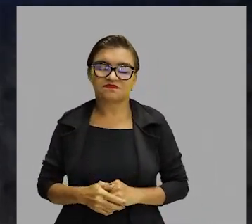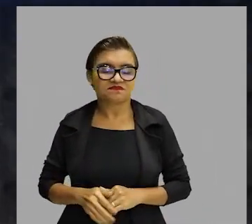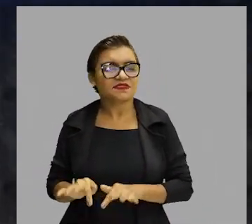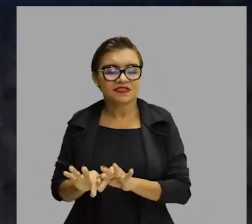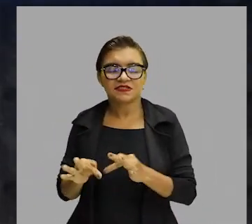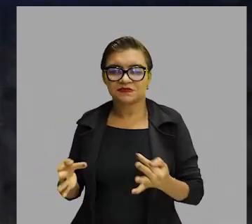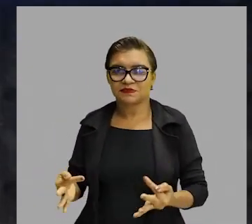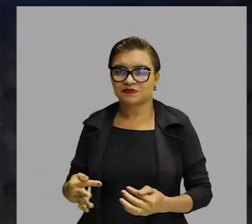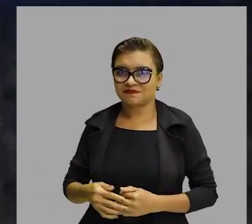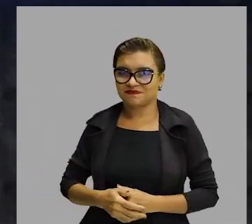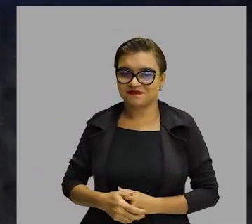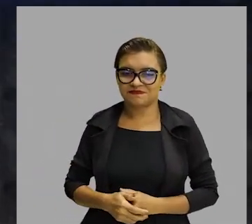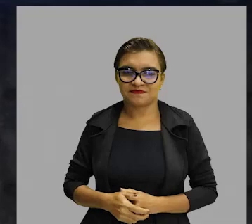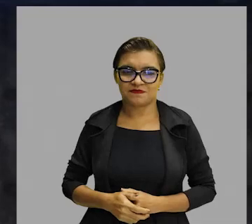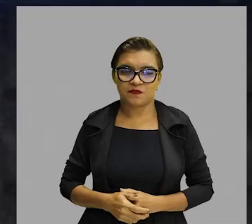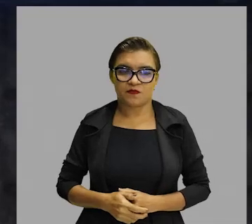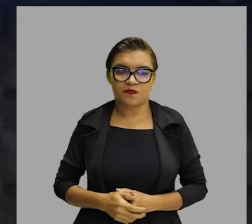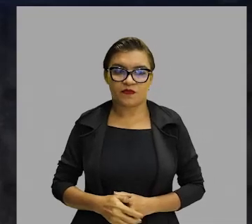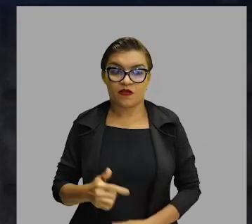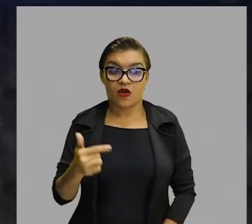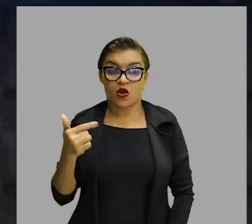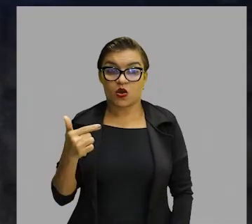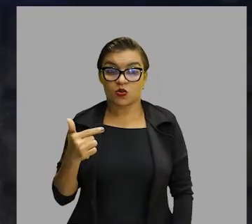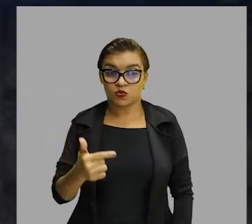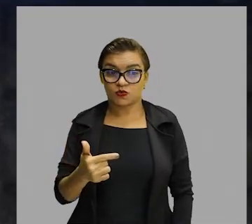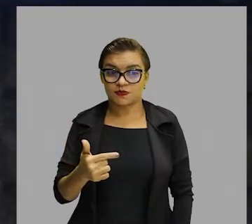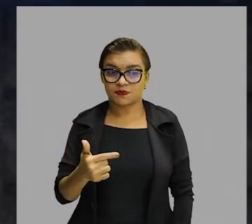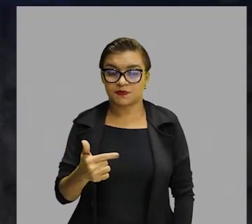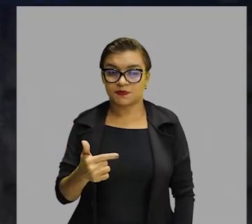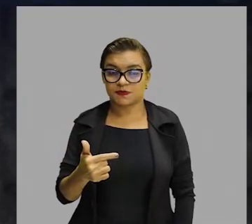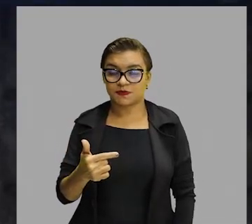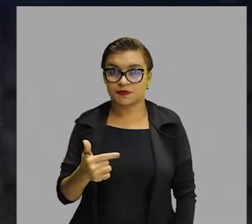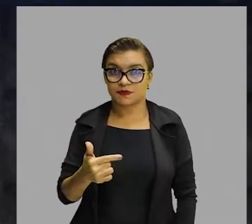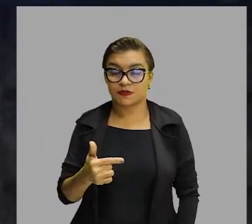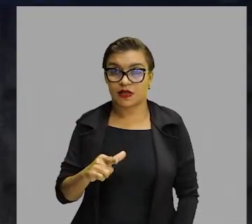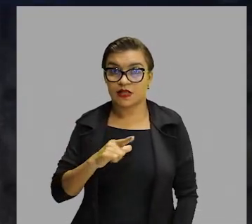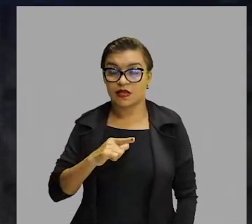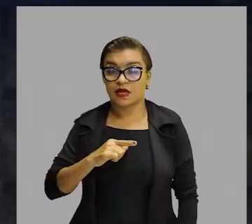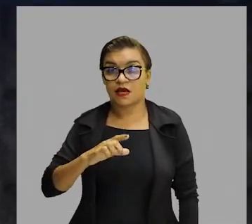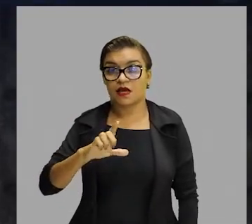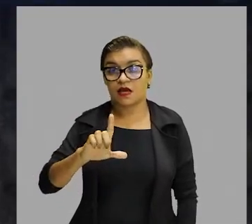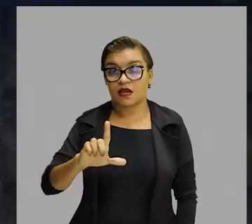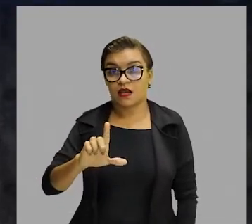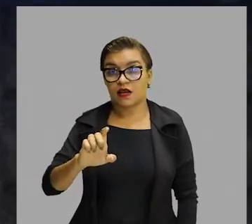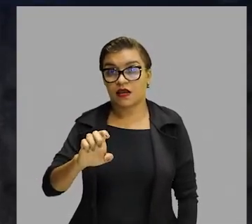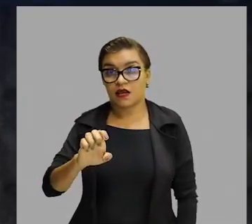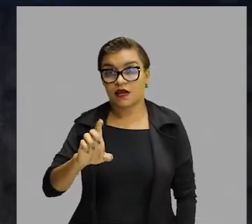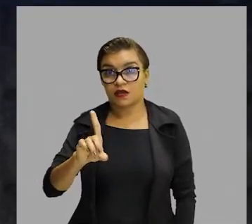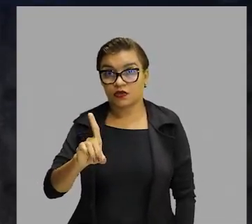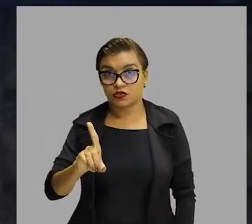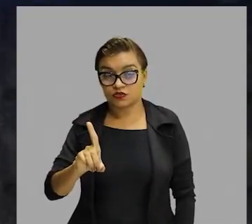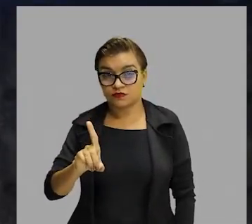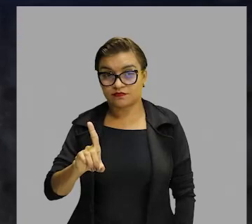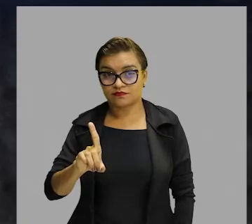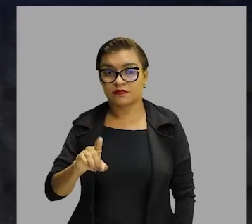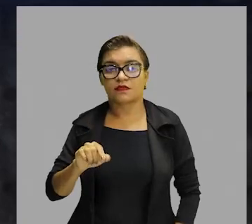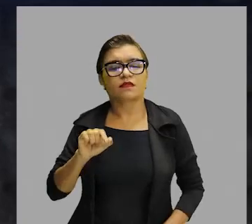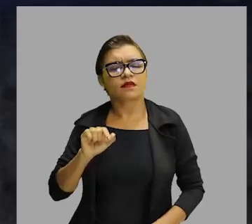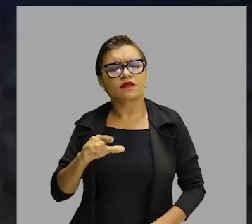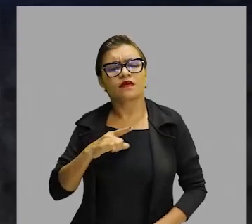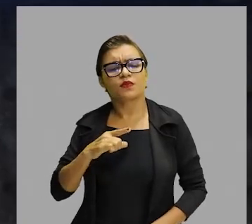simples, né? O 2, nós temos o LED, né? Nós estamos aí trabalhando com bastante